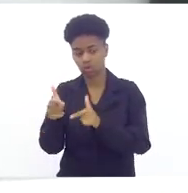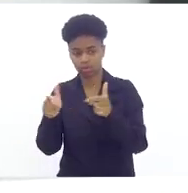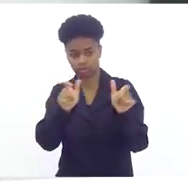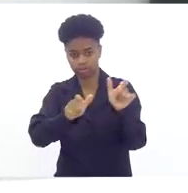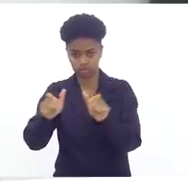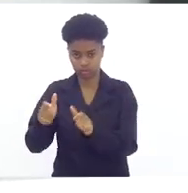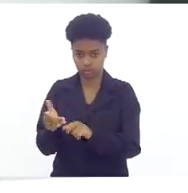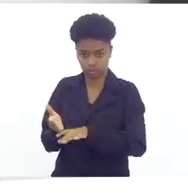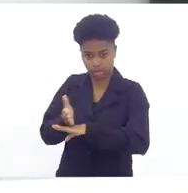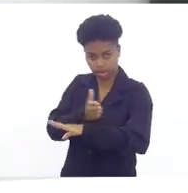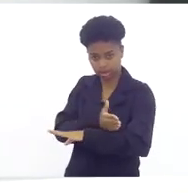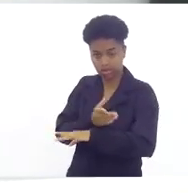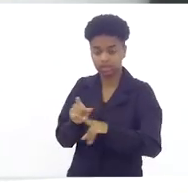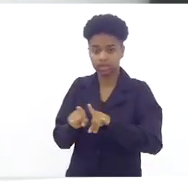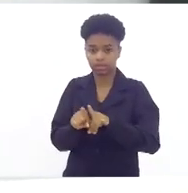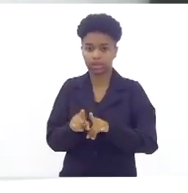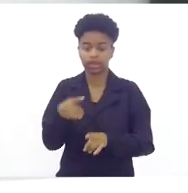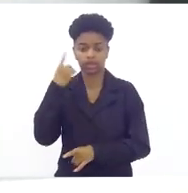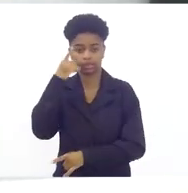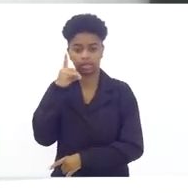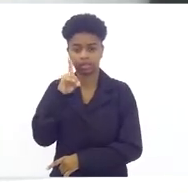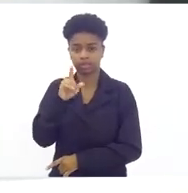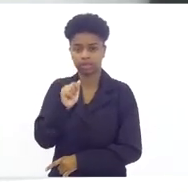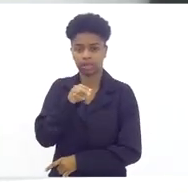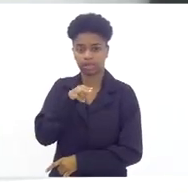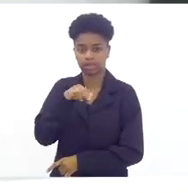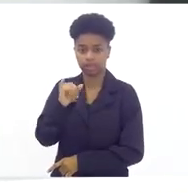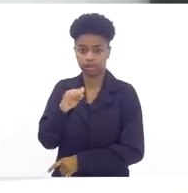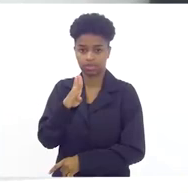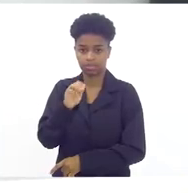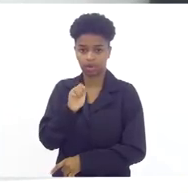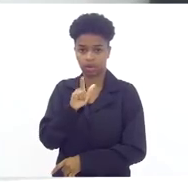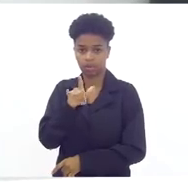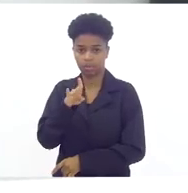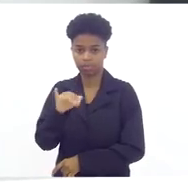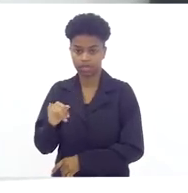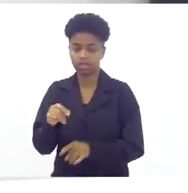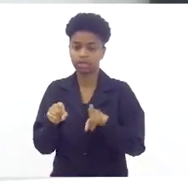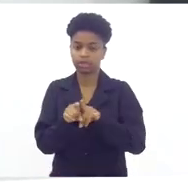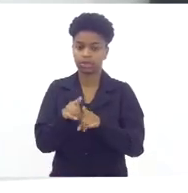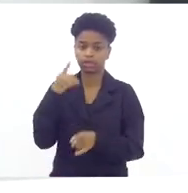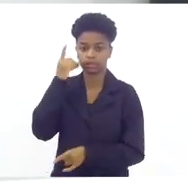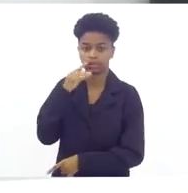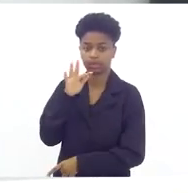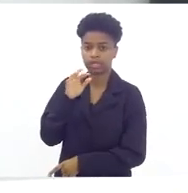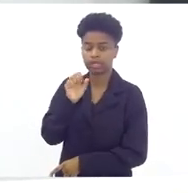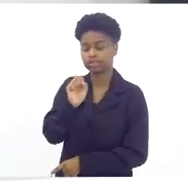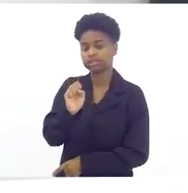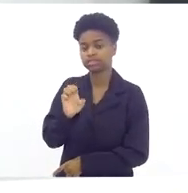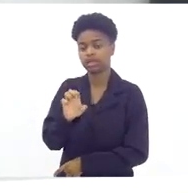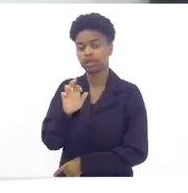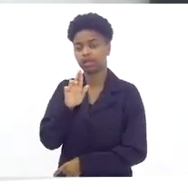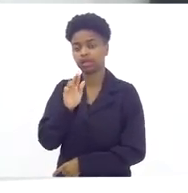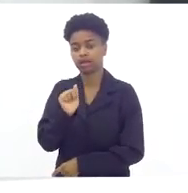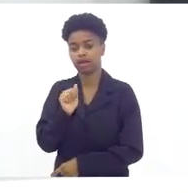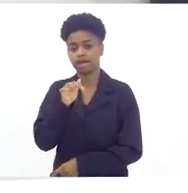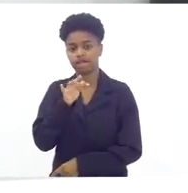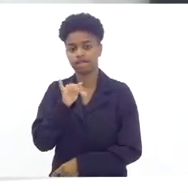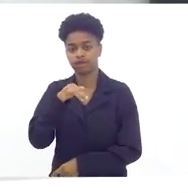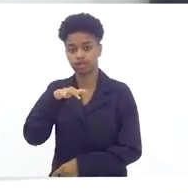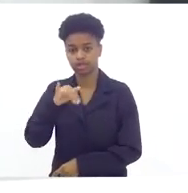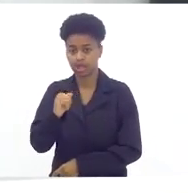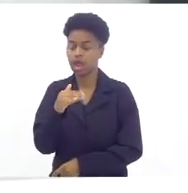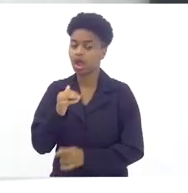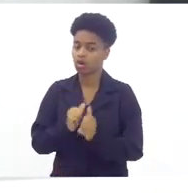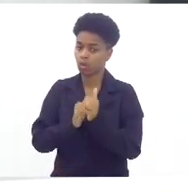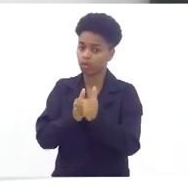aqui pela deputada Daniele Balbi pelo Deputado Flávio serafini que acompanha né a nossa a